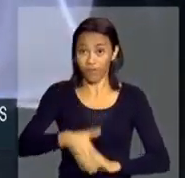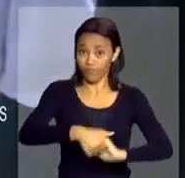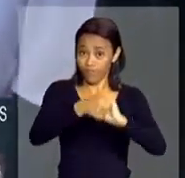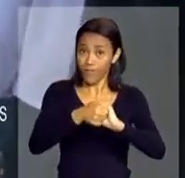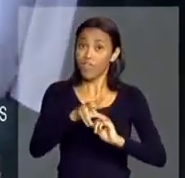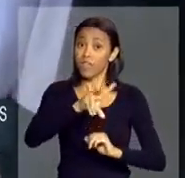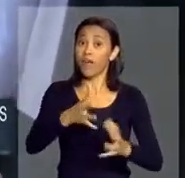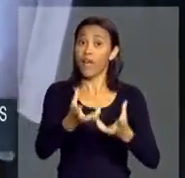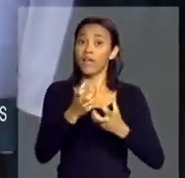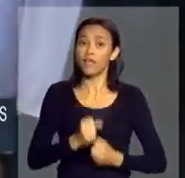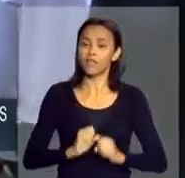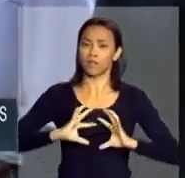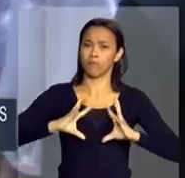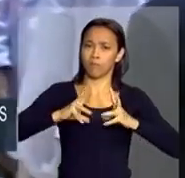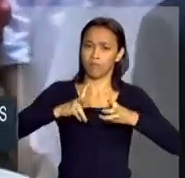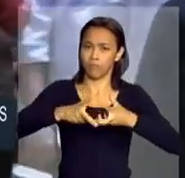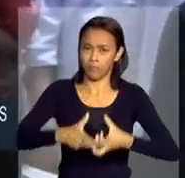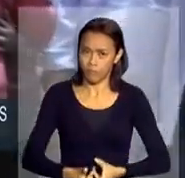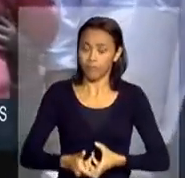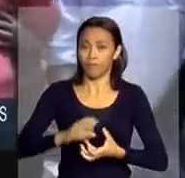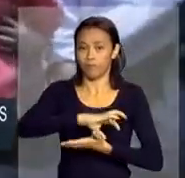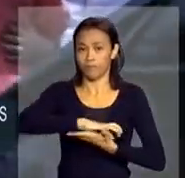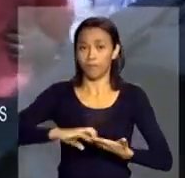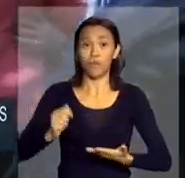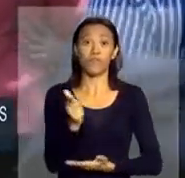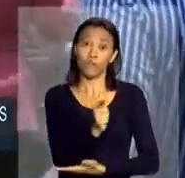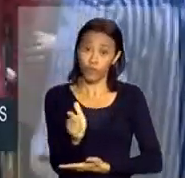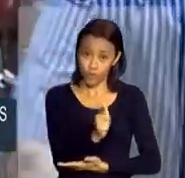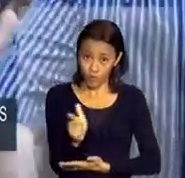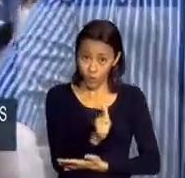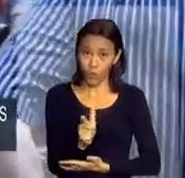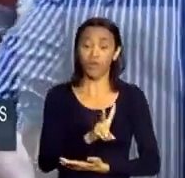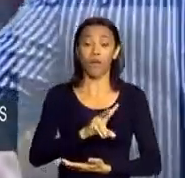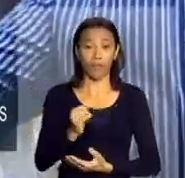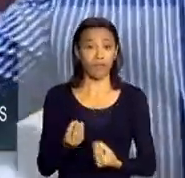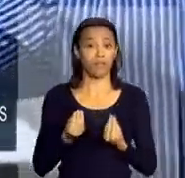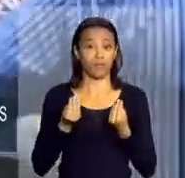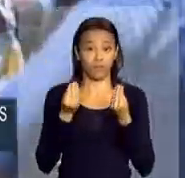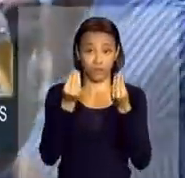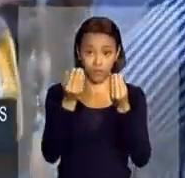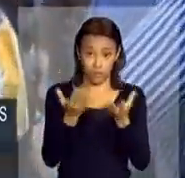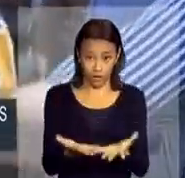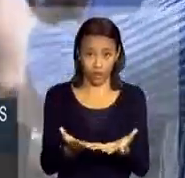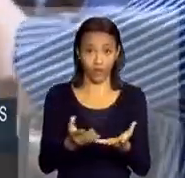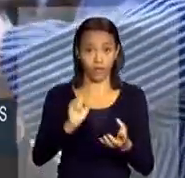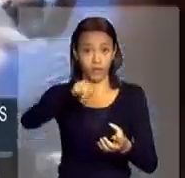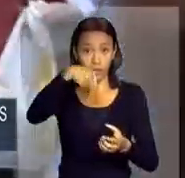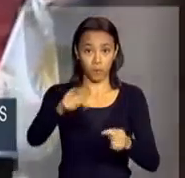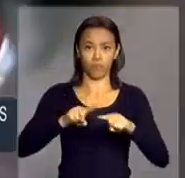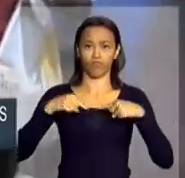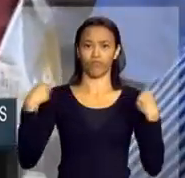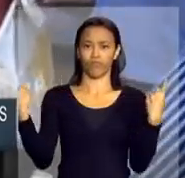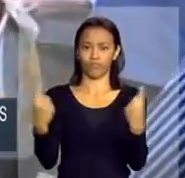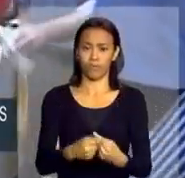22 retroescavadeiras. Estão sendo entregues, vão ser entregues em cerimônia.